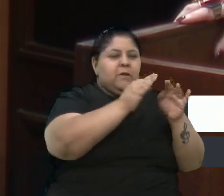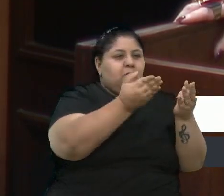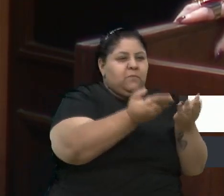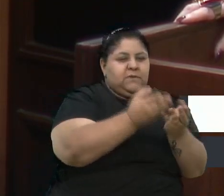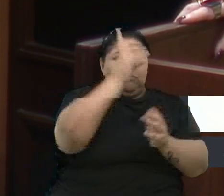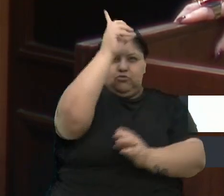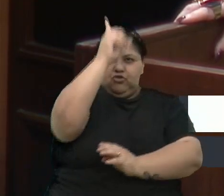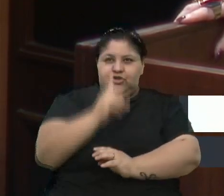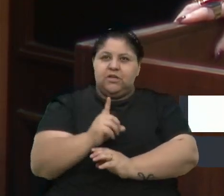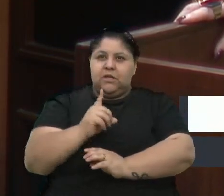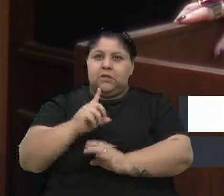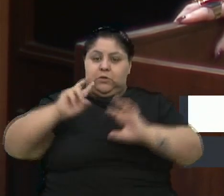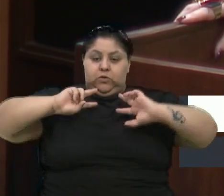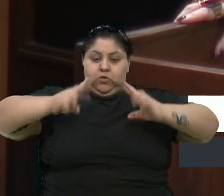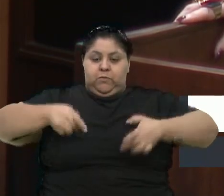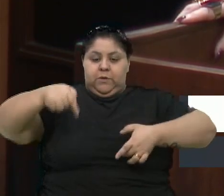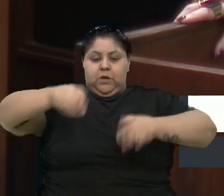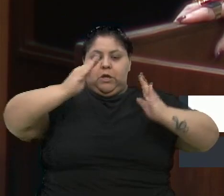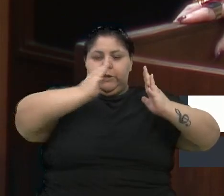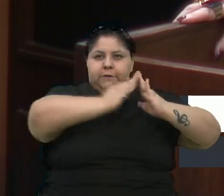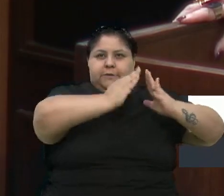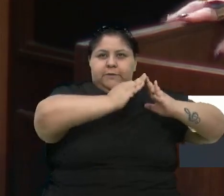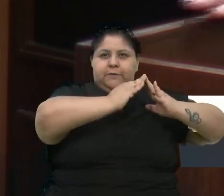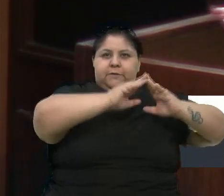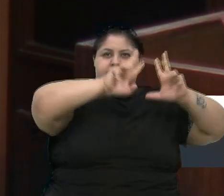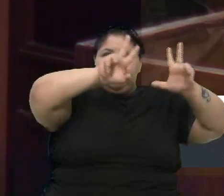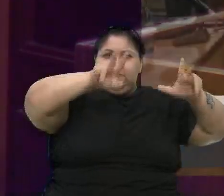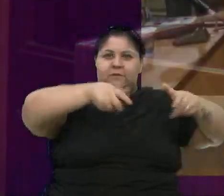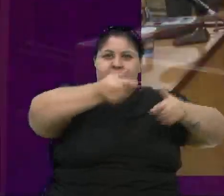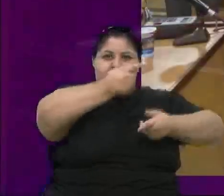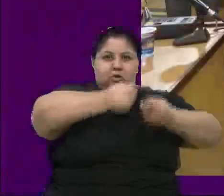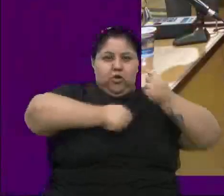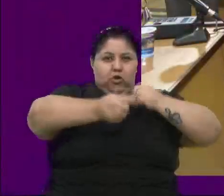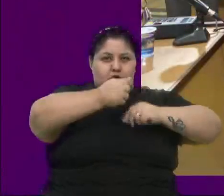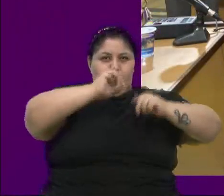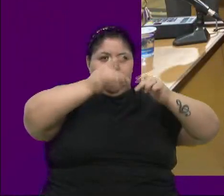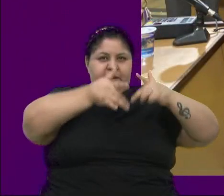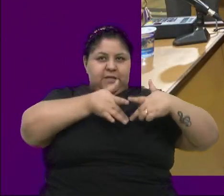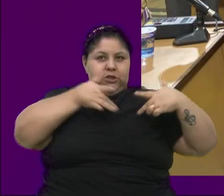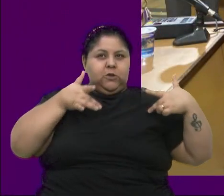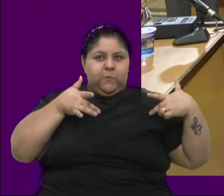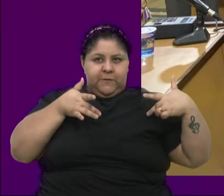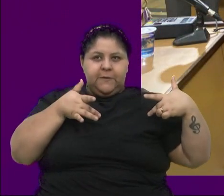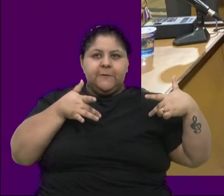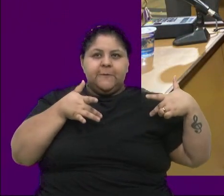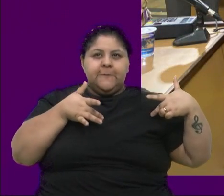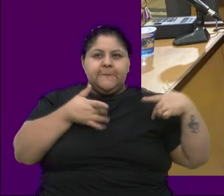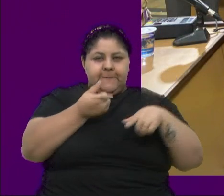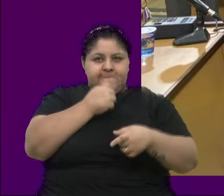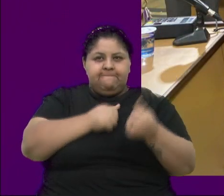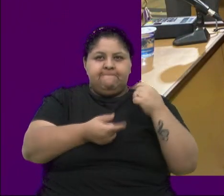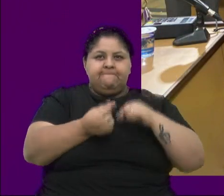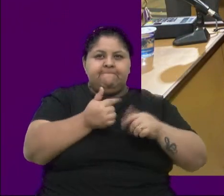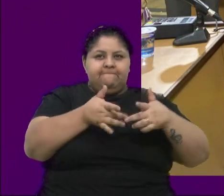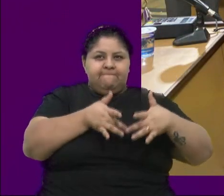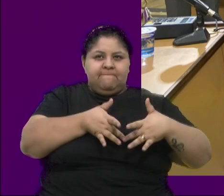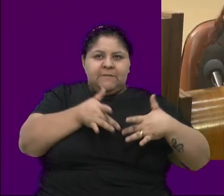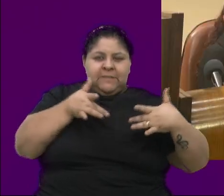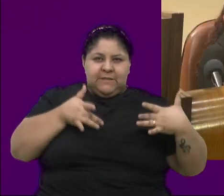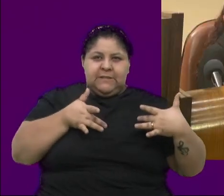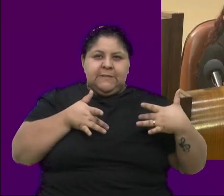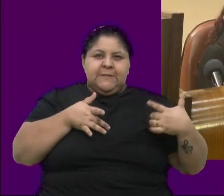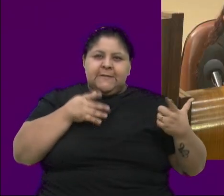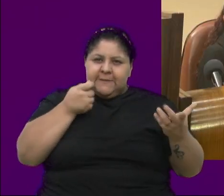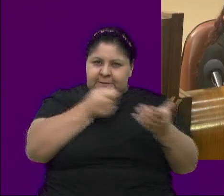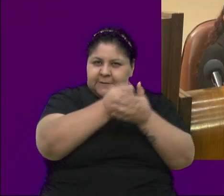Casa, um debate sobre a economia solidária. A economia solidária é uma